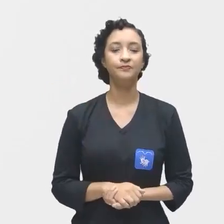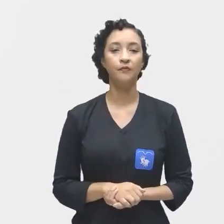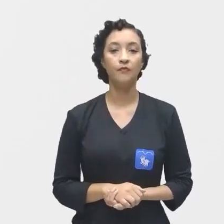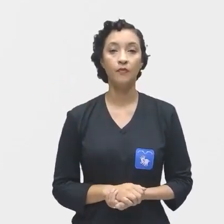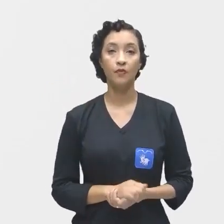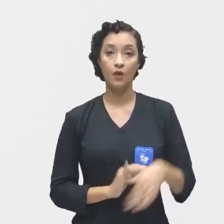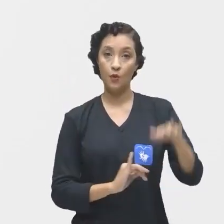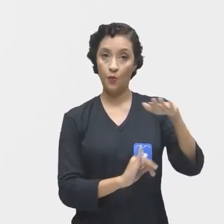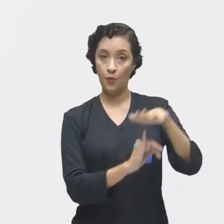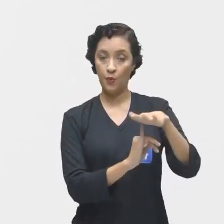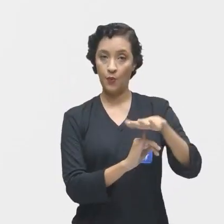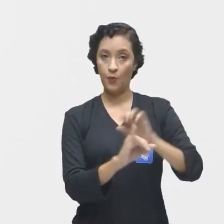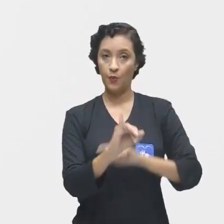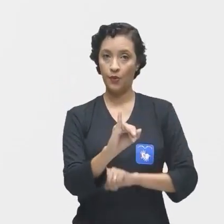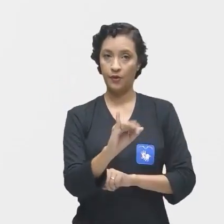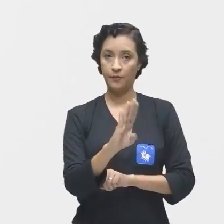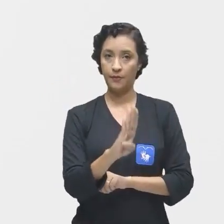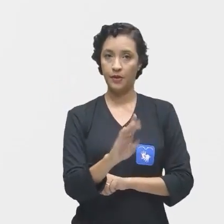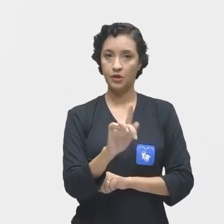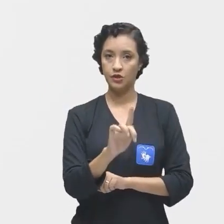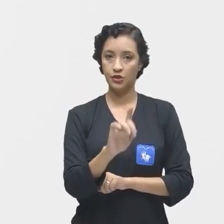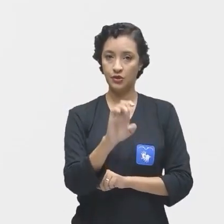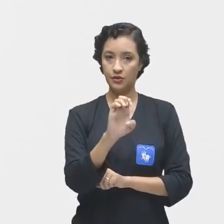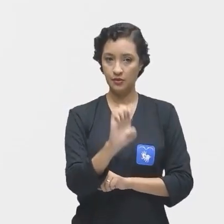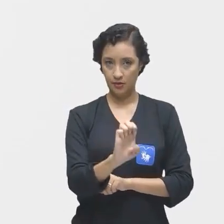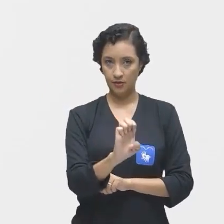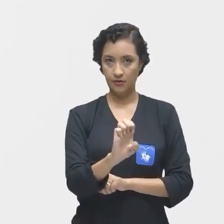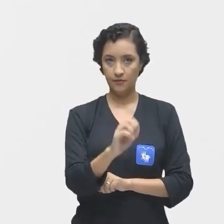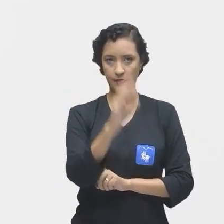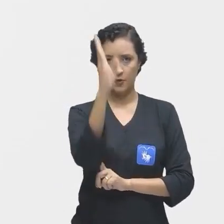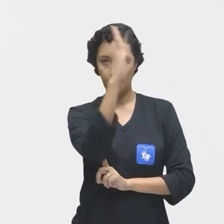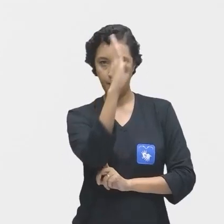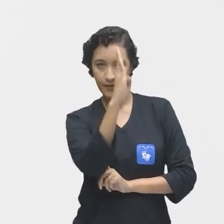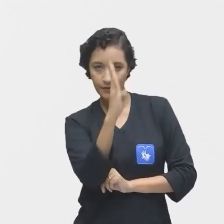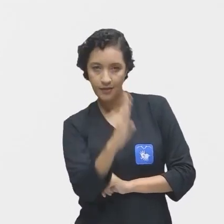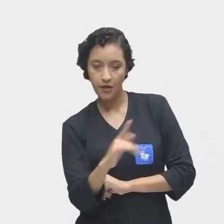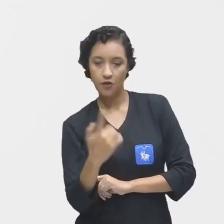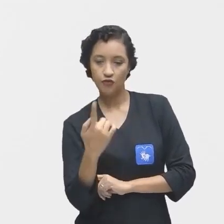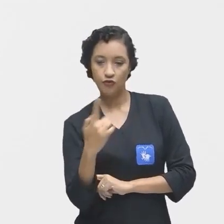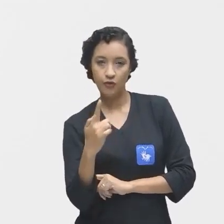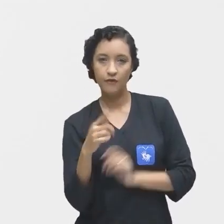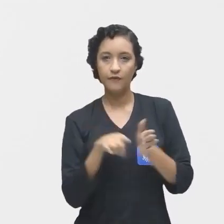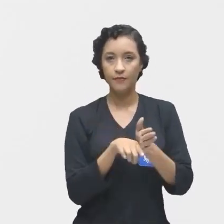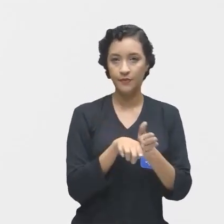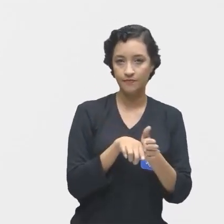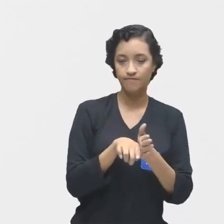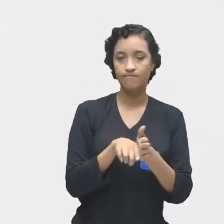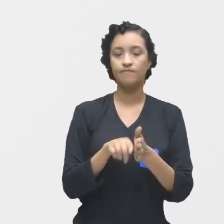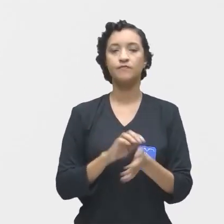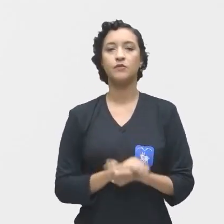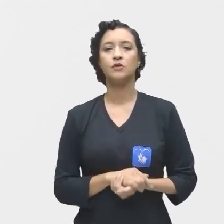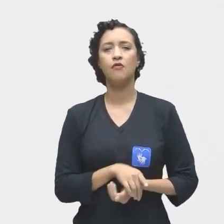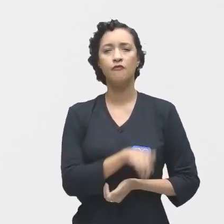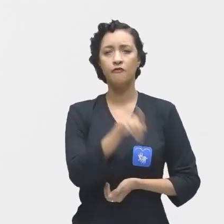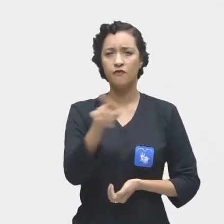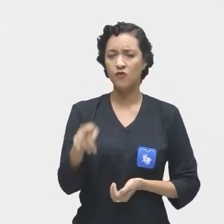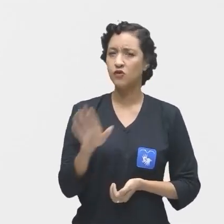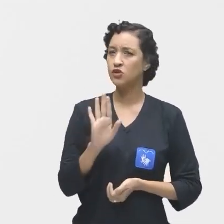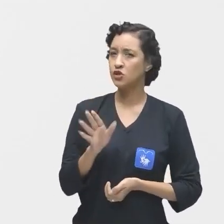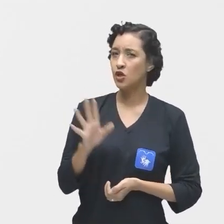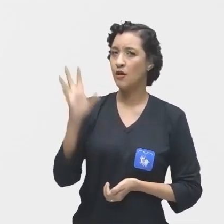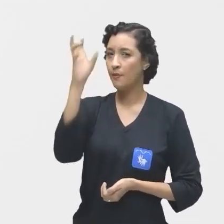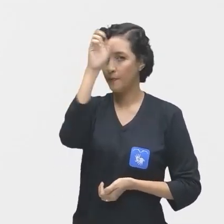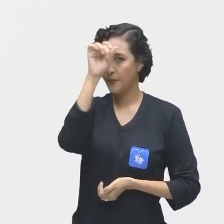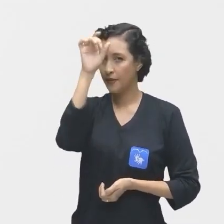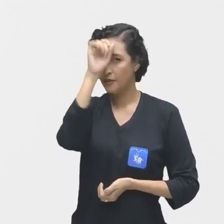acordo com o IBGE, que é o Instituto Brasileiro de Geografia e Estatística. Você tem ouvido muito isso nas nossas